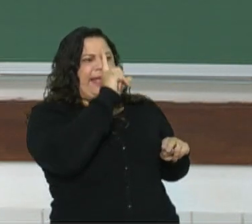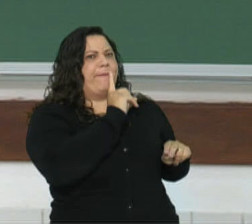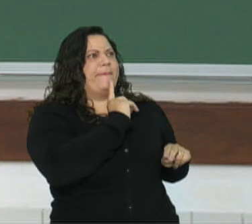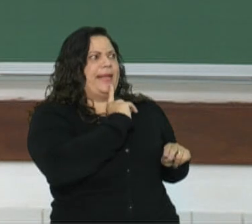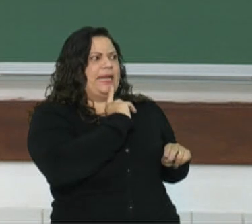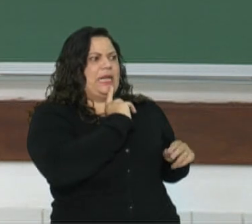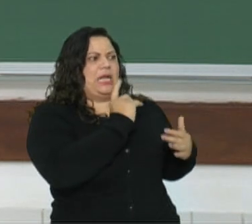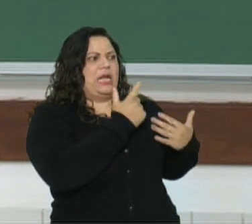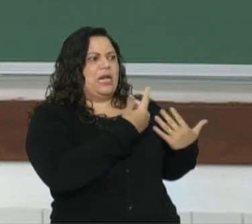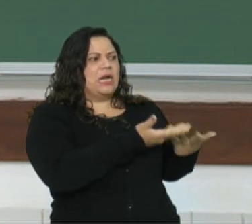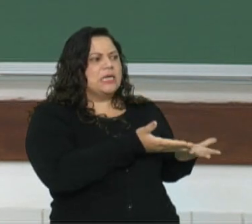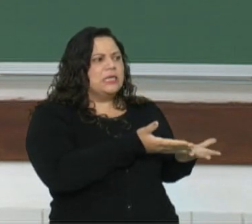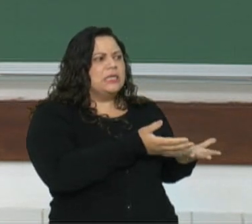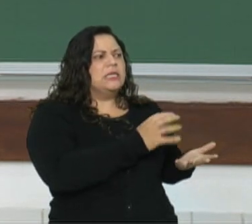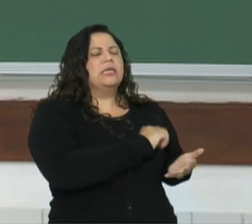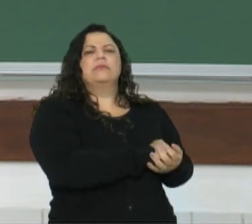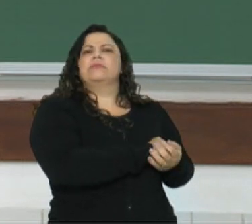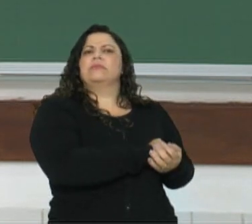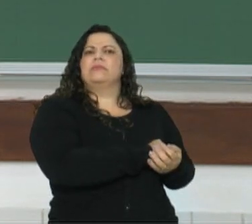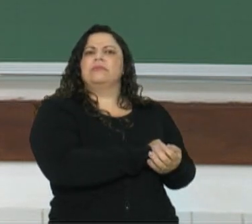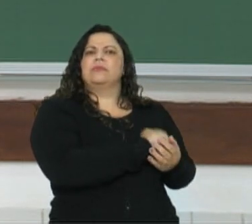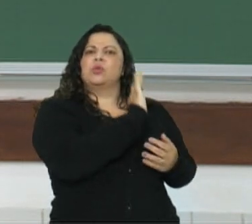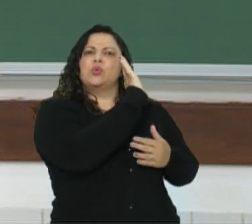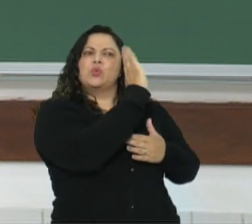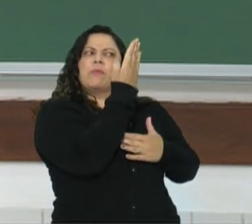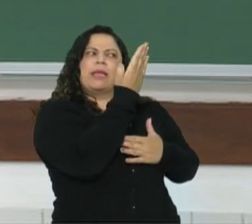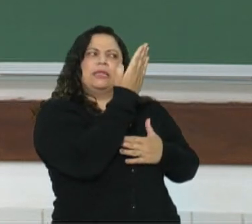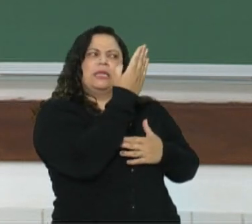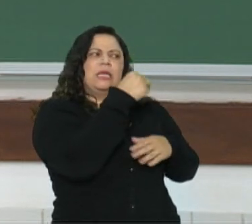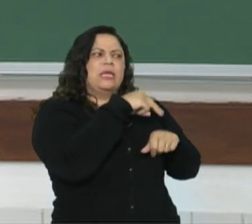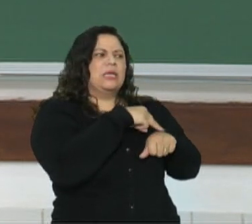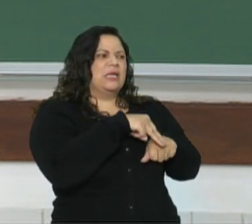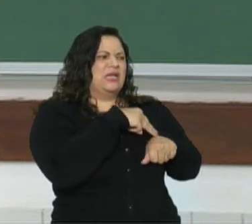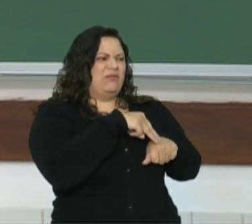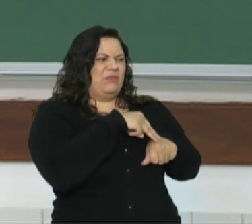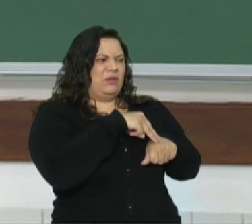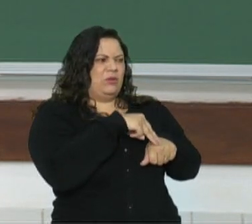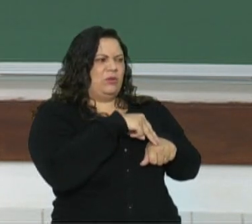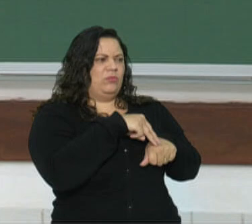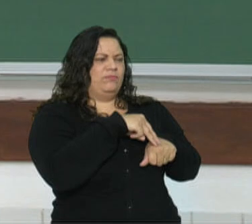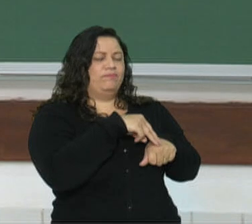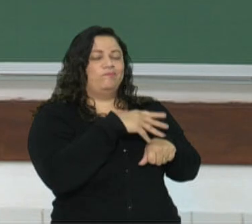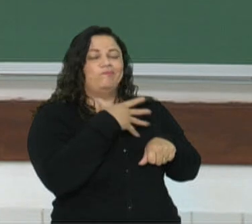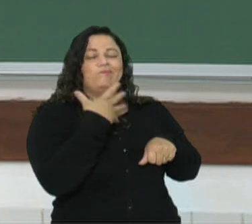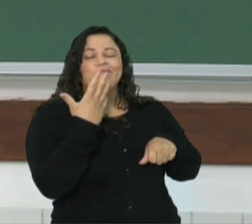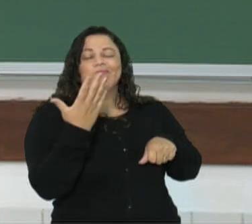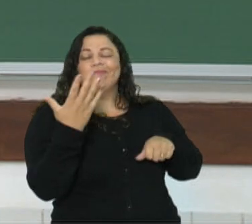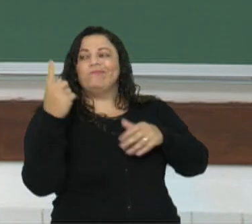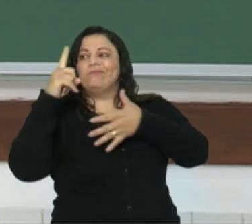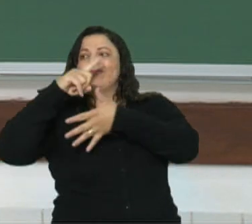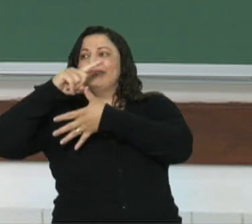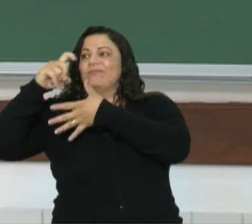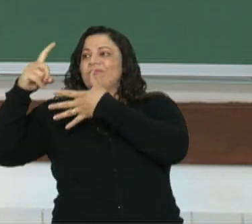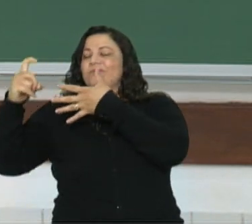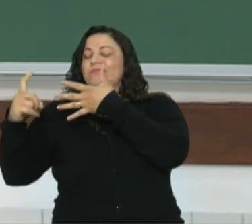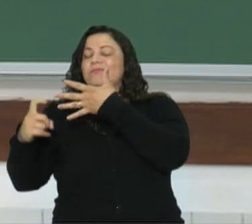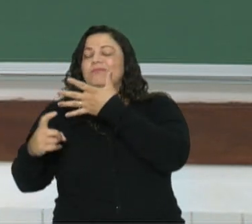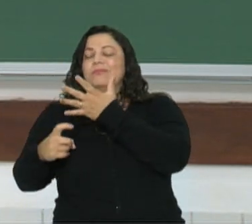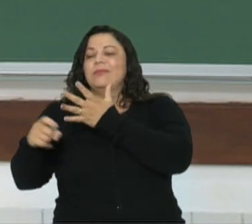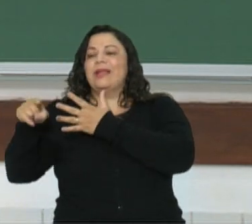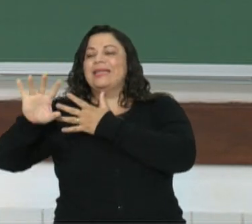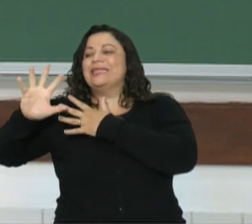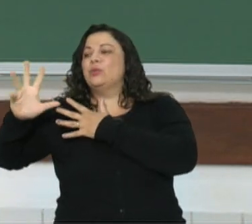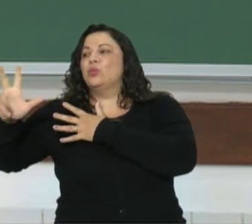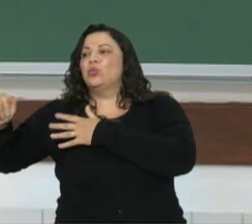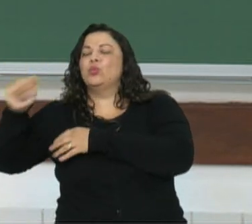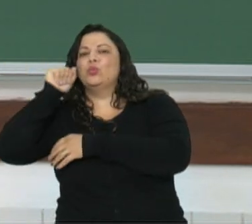amarela, uma cadeira dessa feita de madeira e ser marrom, pronto. a minha hipótese de que todas as cadeiras